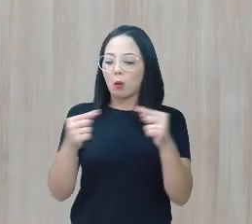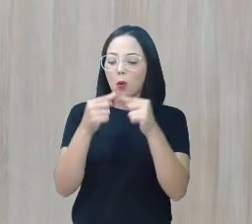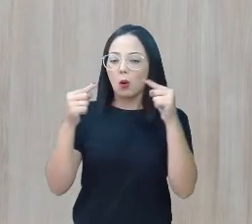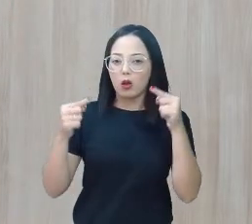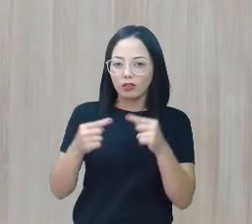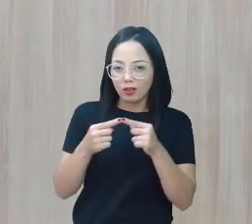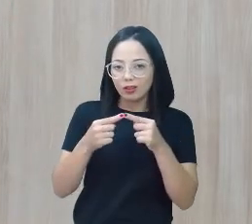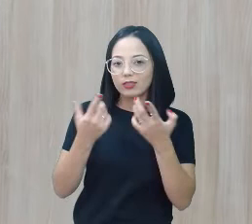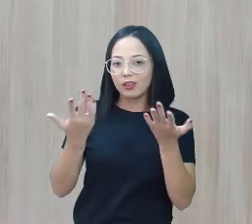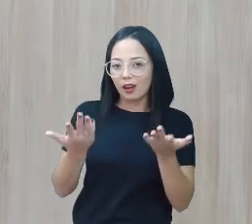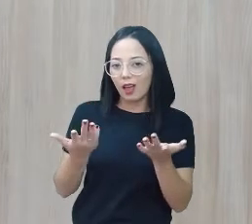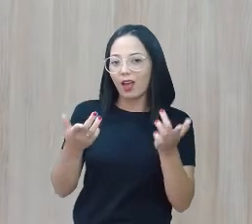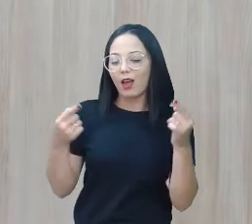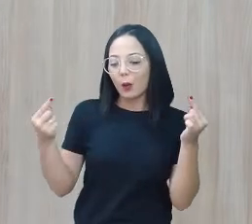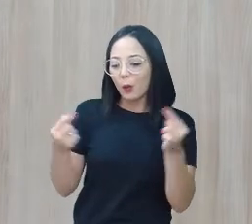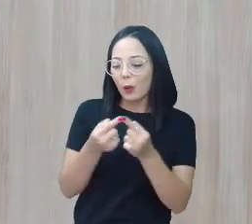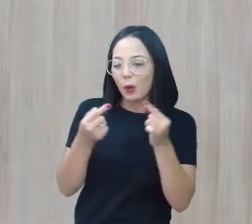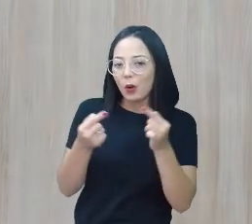concordância, da